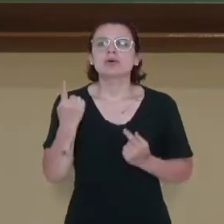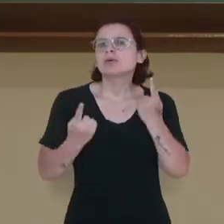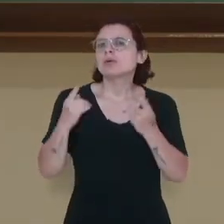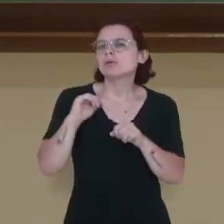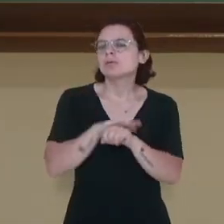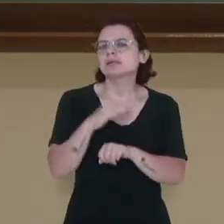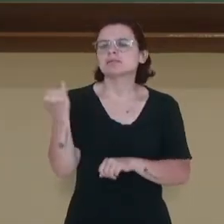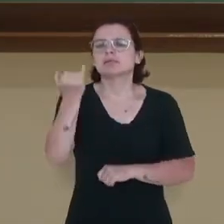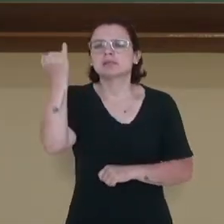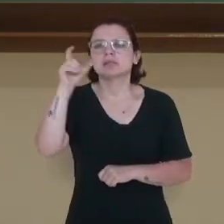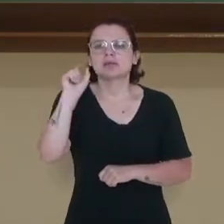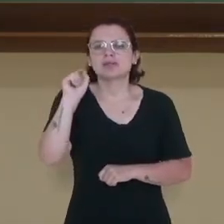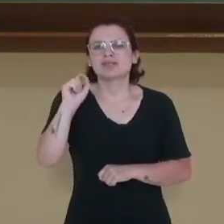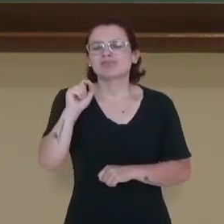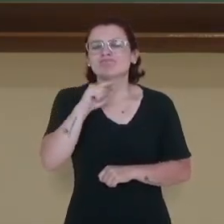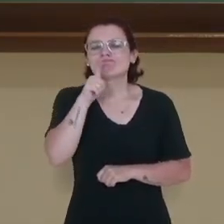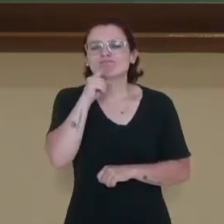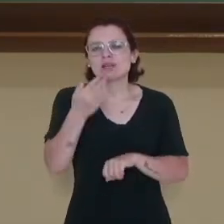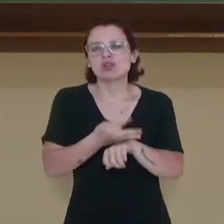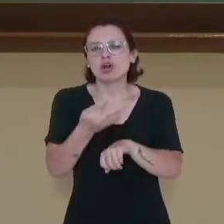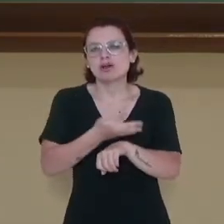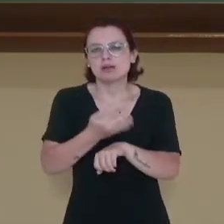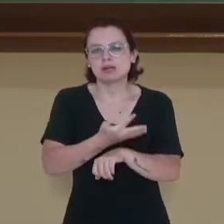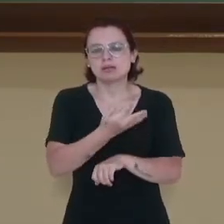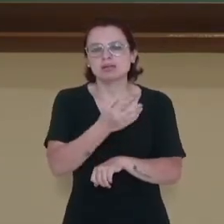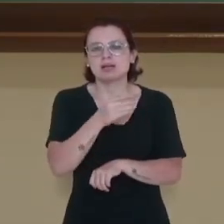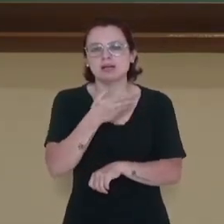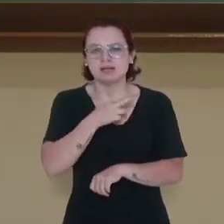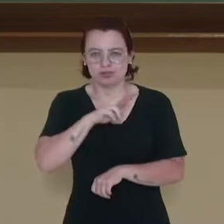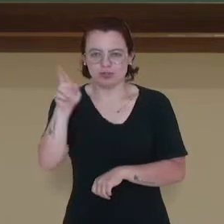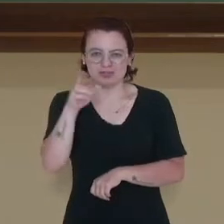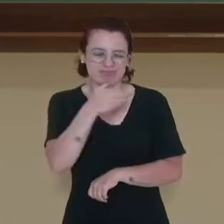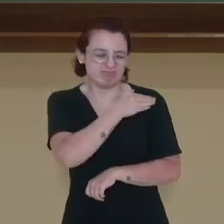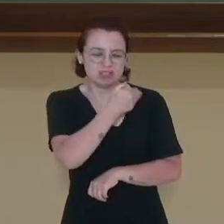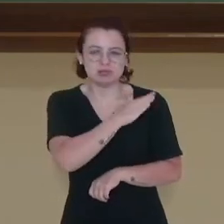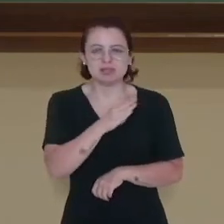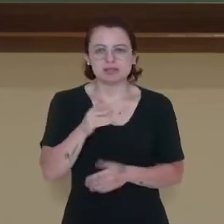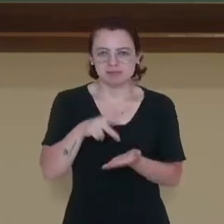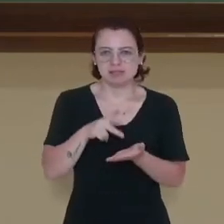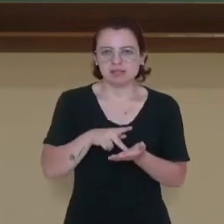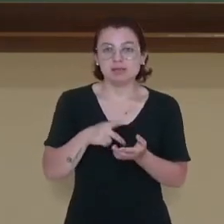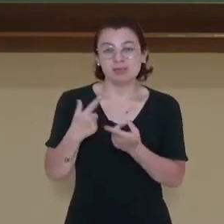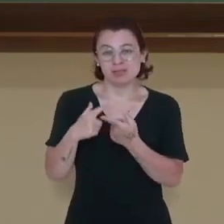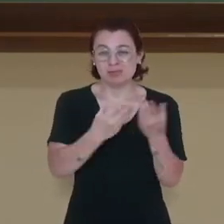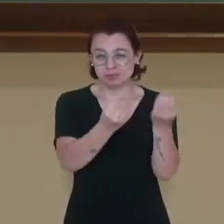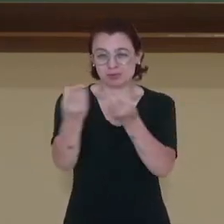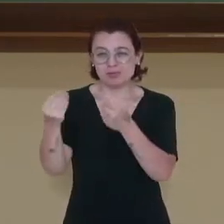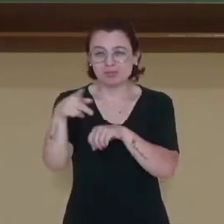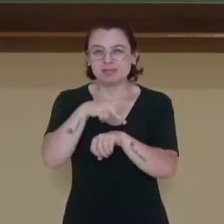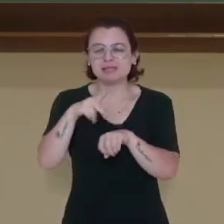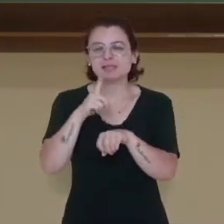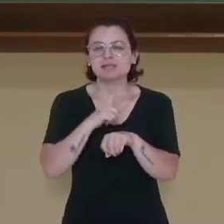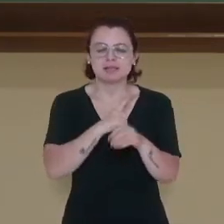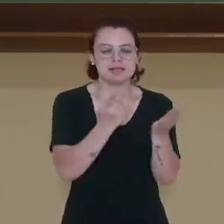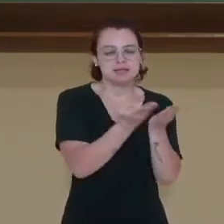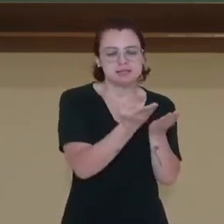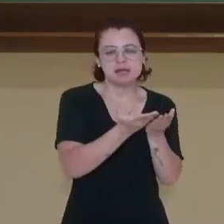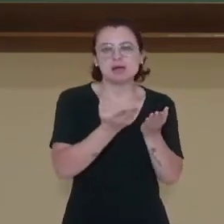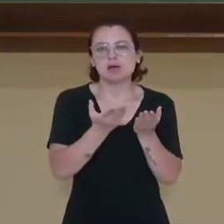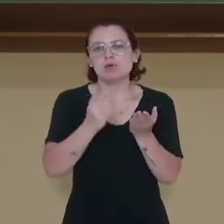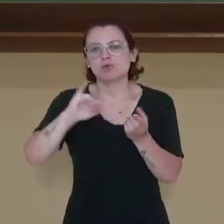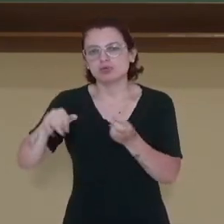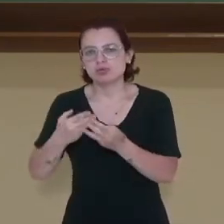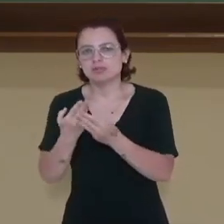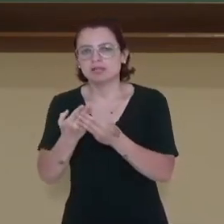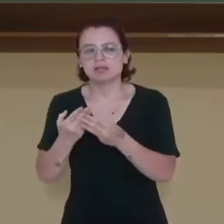exemplo, por intolerância religiosa. Sabemos que em muitos países existem conflitos, por exemplo, entre cristãos e judeus,